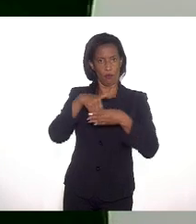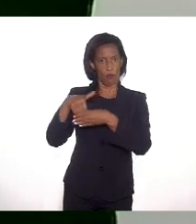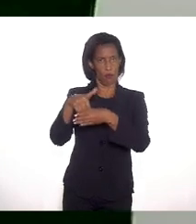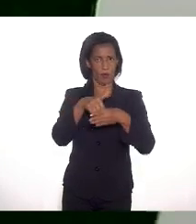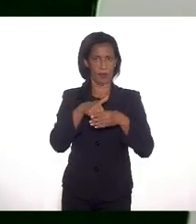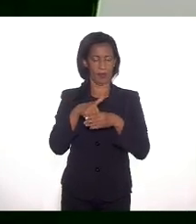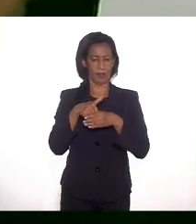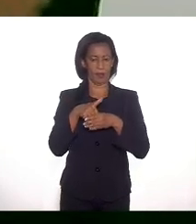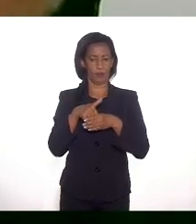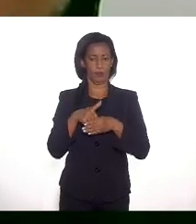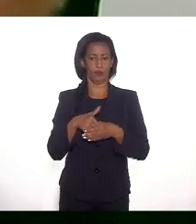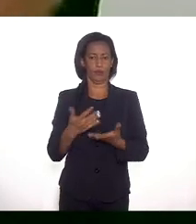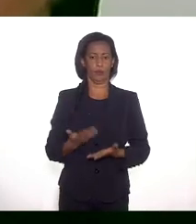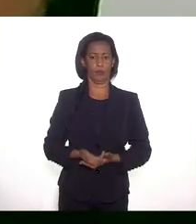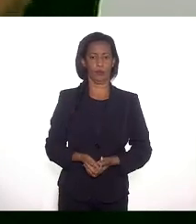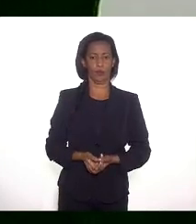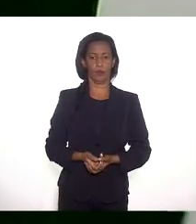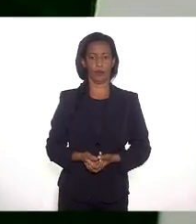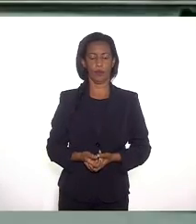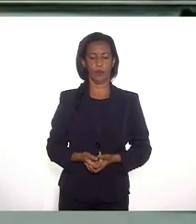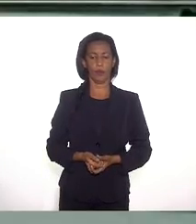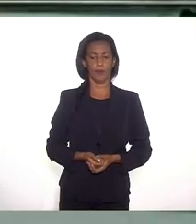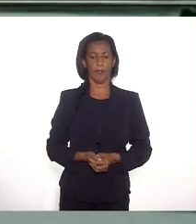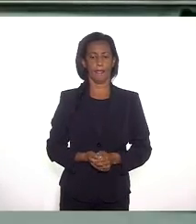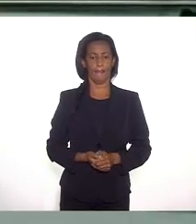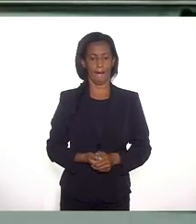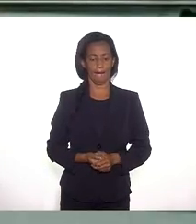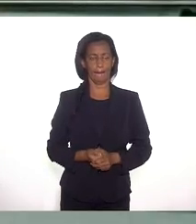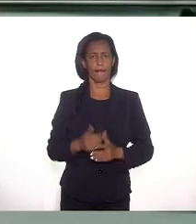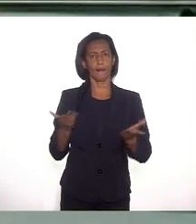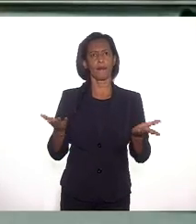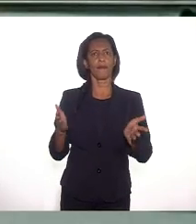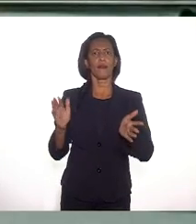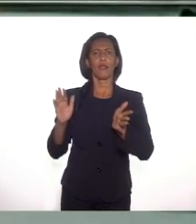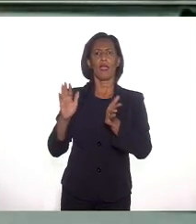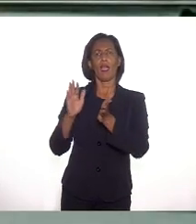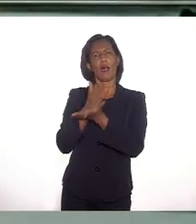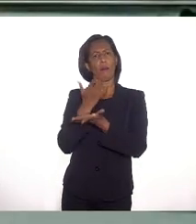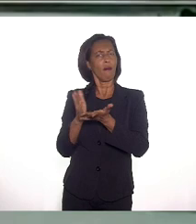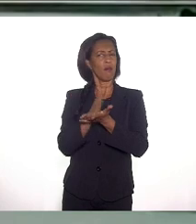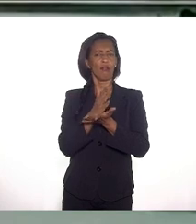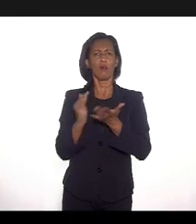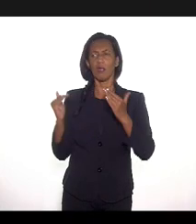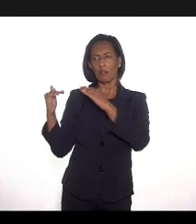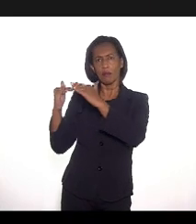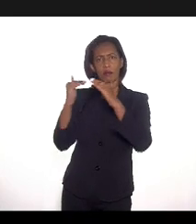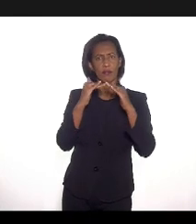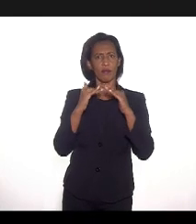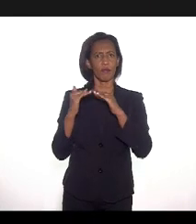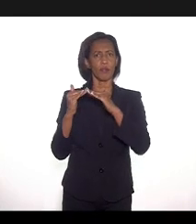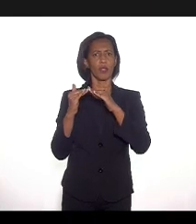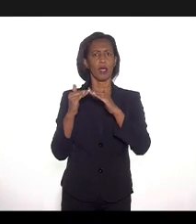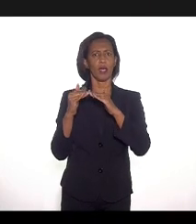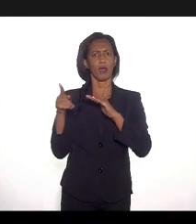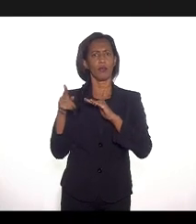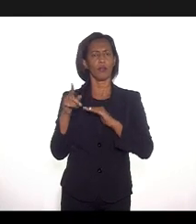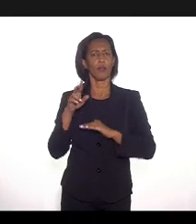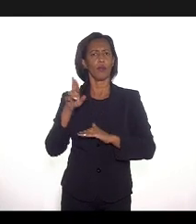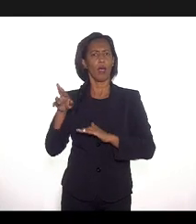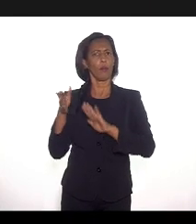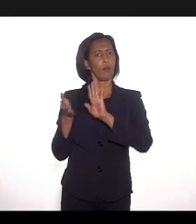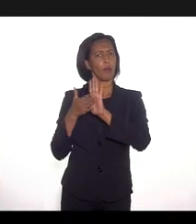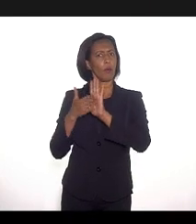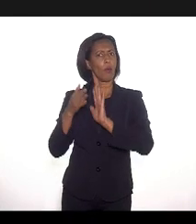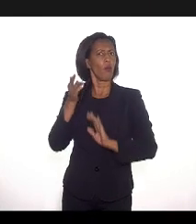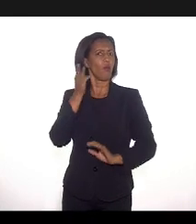tem um voto. Sobre recurso, presidente, se a maioria é favorável à proposta do Valdeque... Não, mas eu